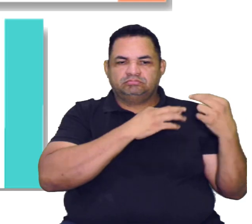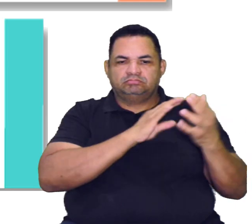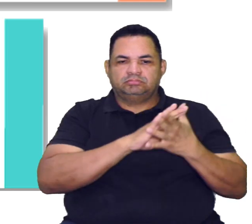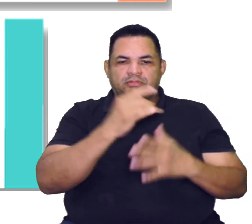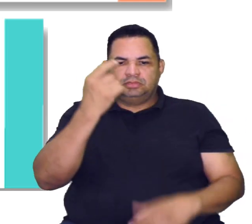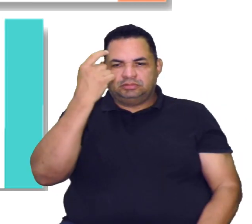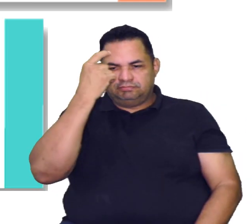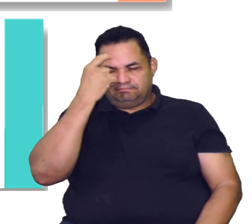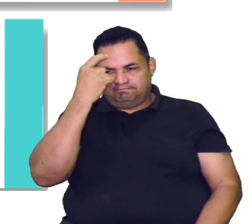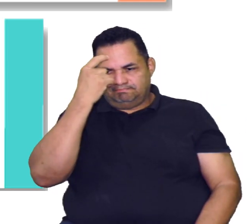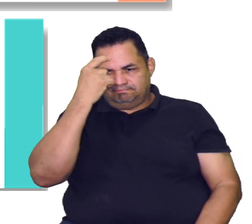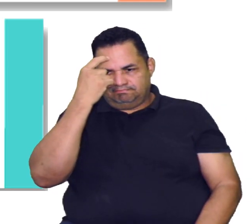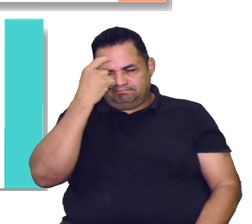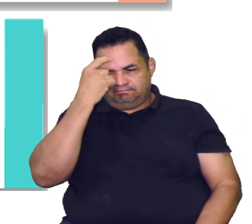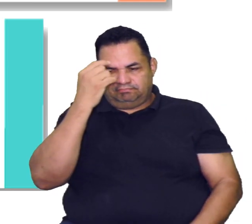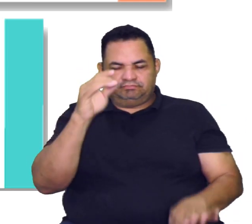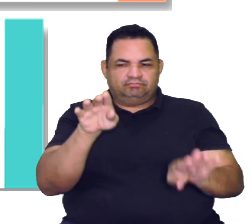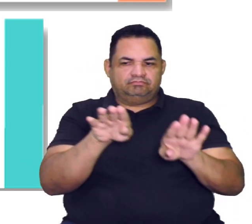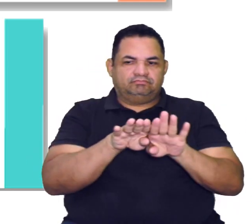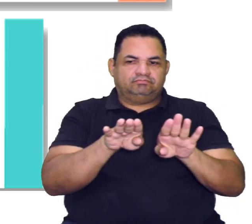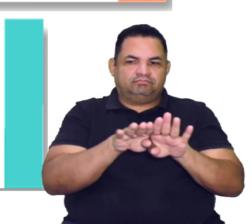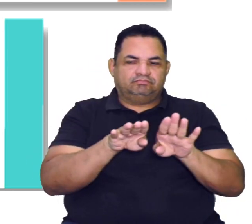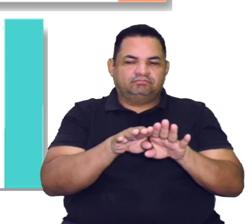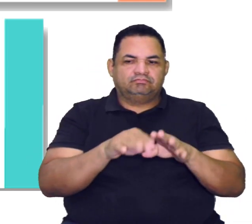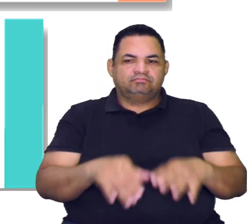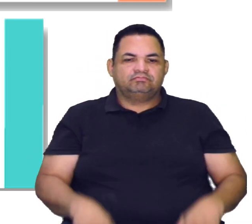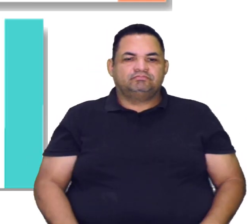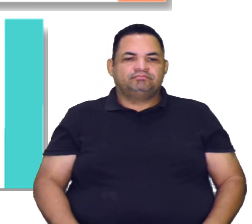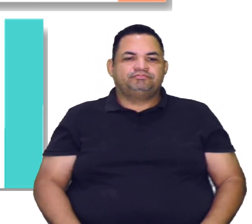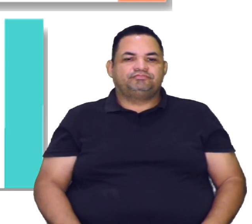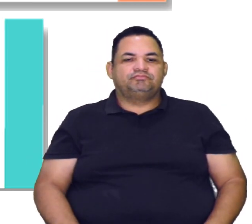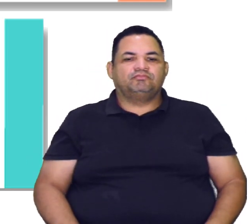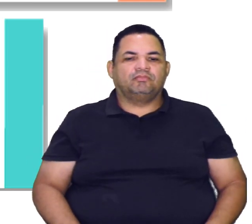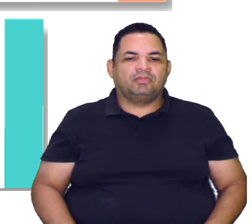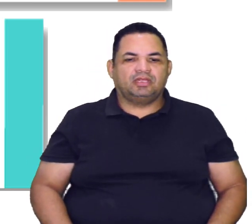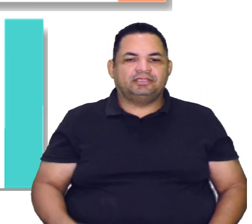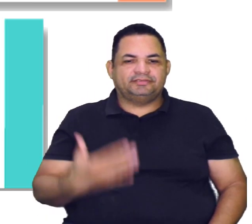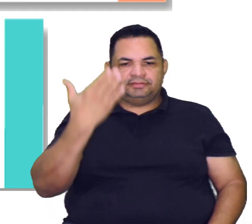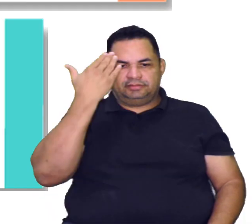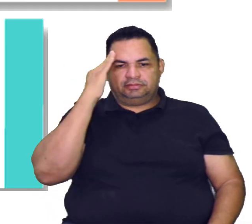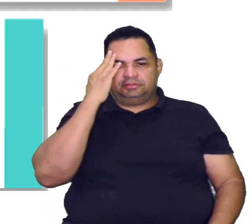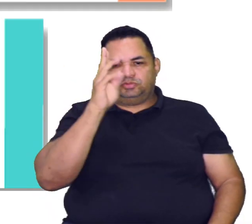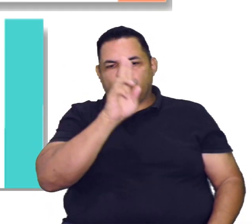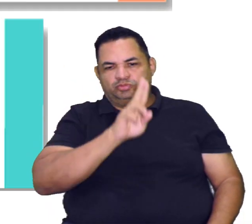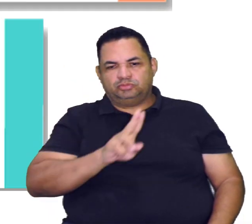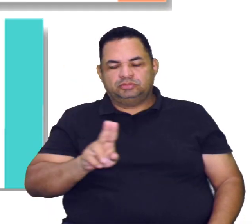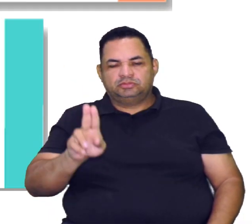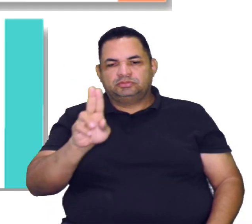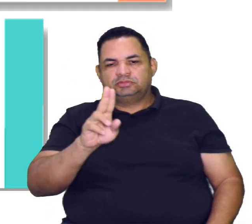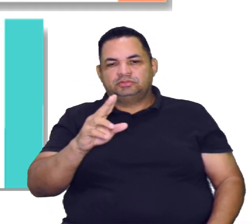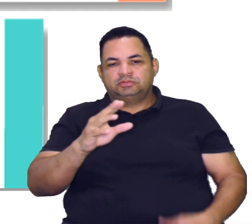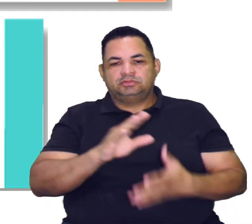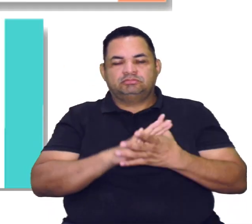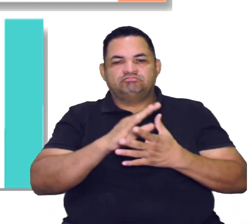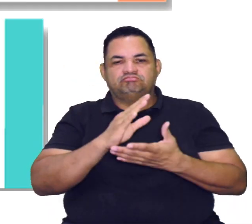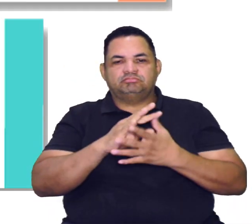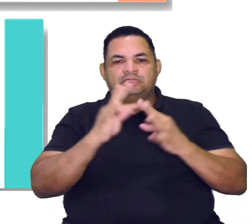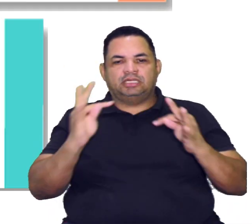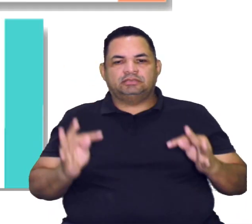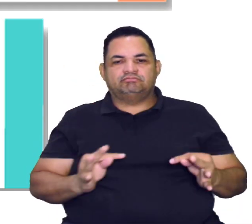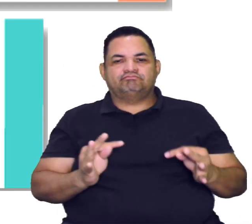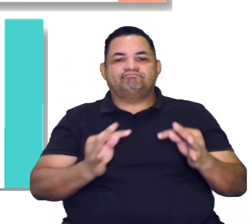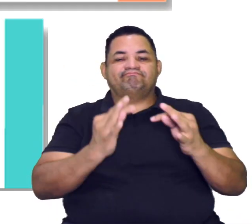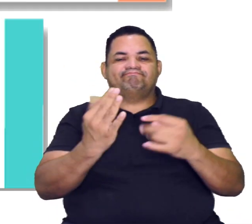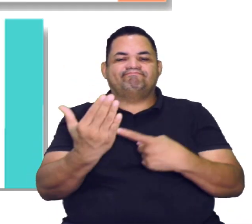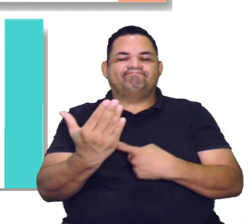e consciente. Então a gente vem conversando aí nessa pegada de utilização da tecnologia a nosso favor, mas